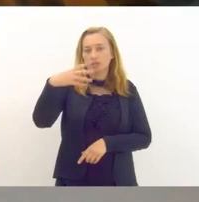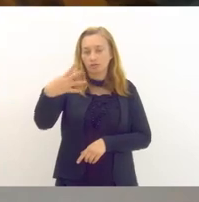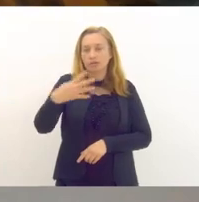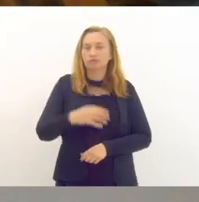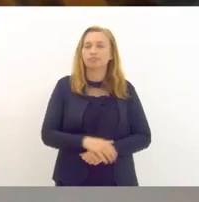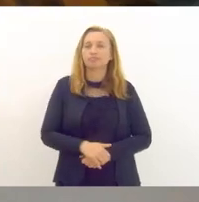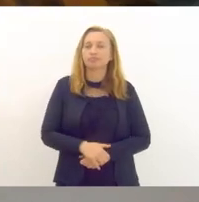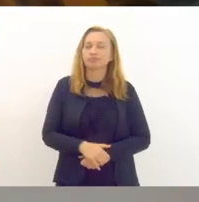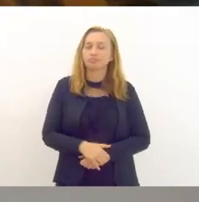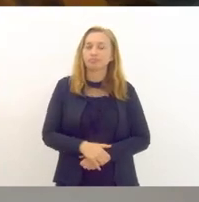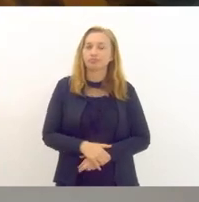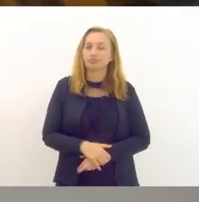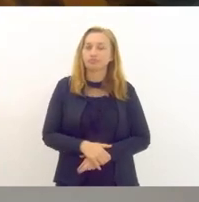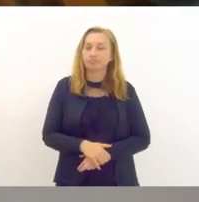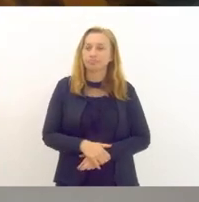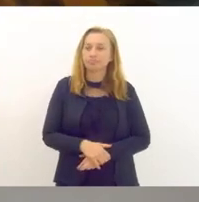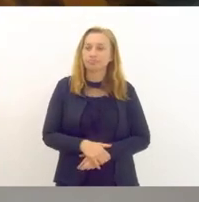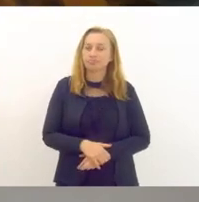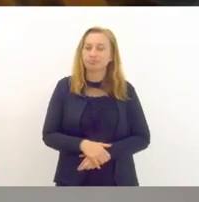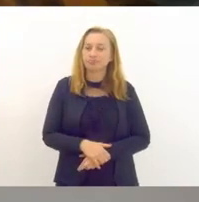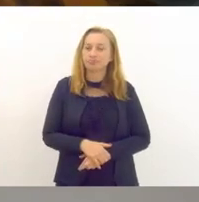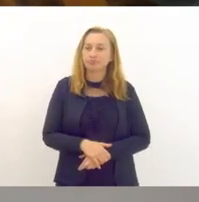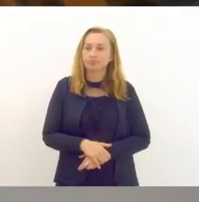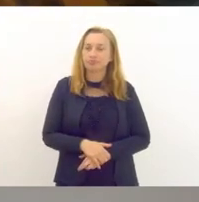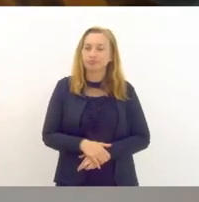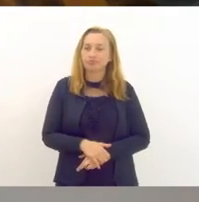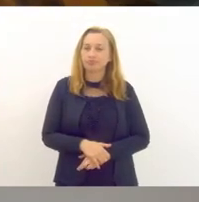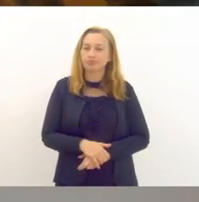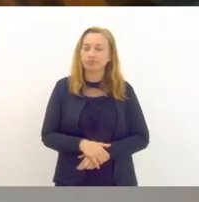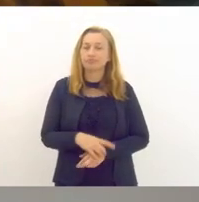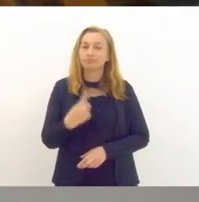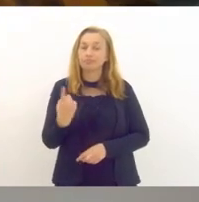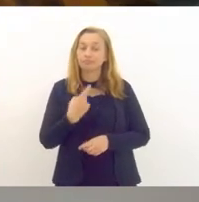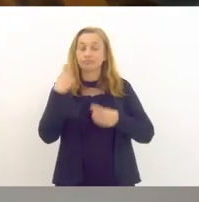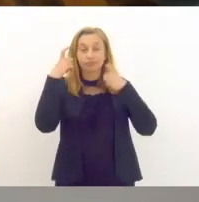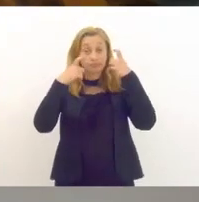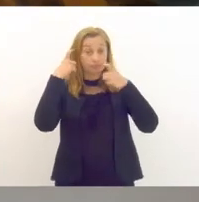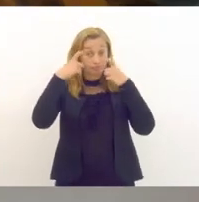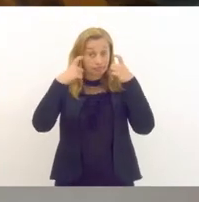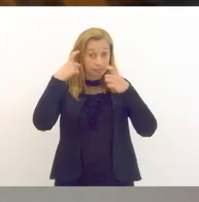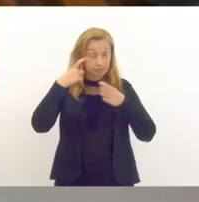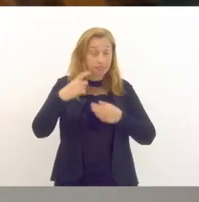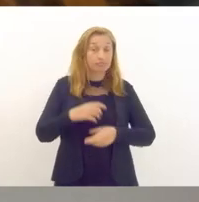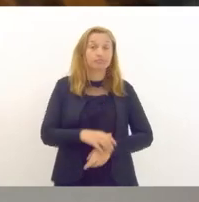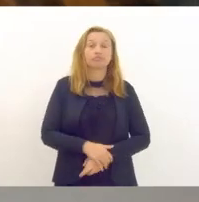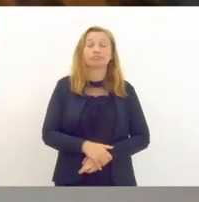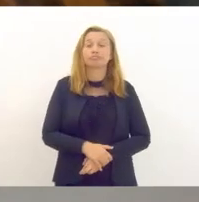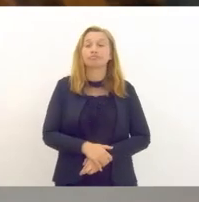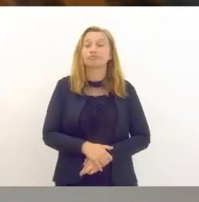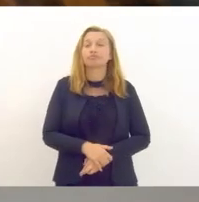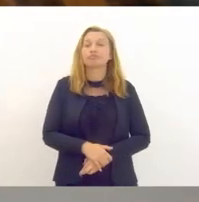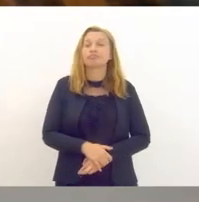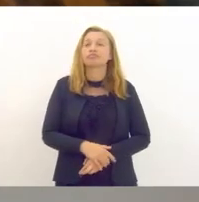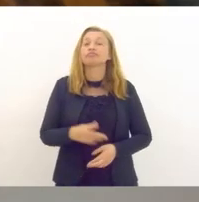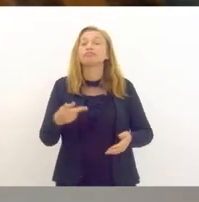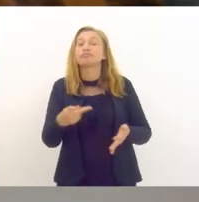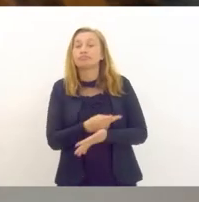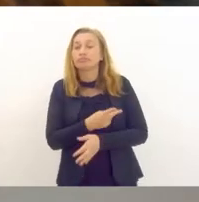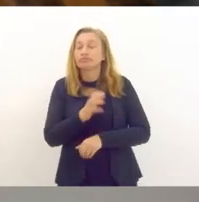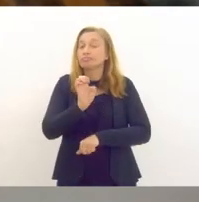isso passamos nós a ficar preocupadíssimos o que será do